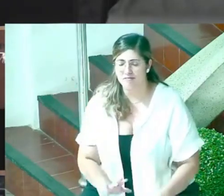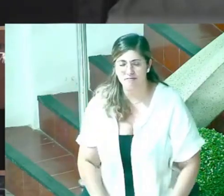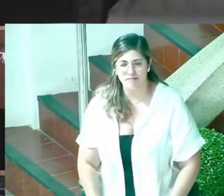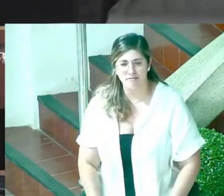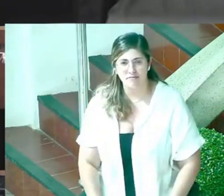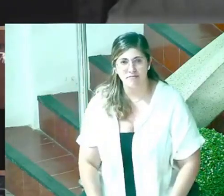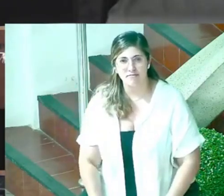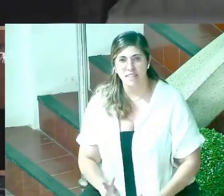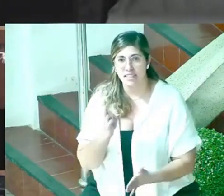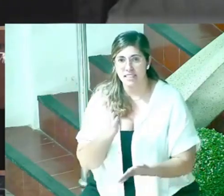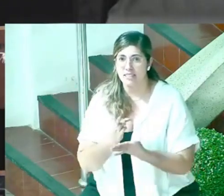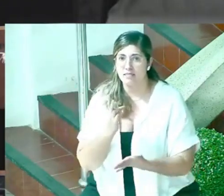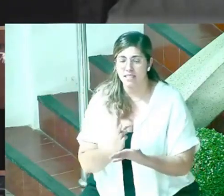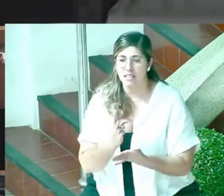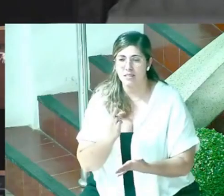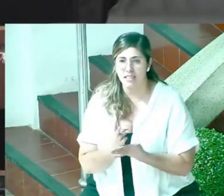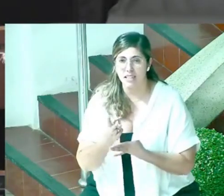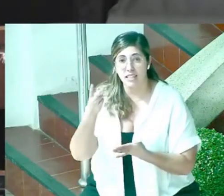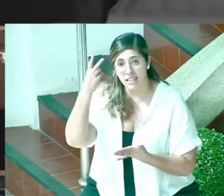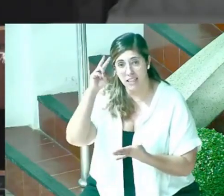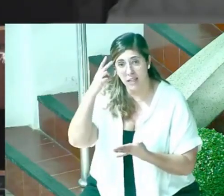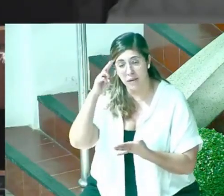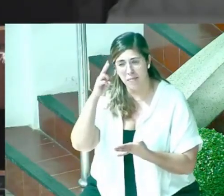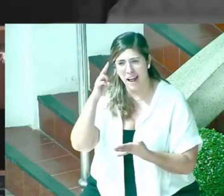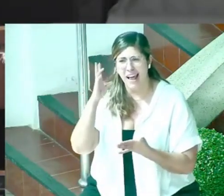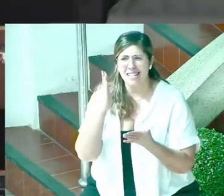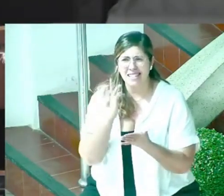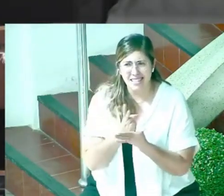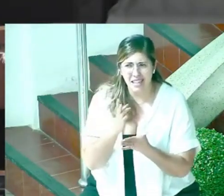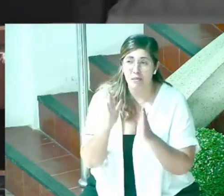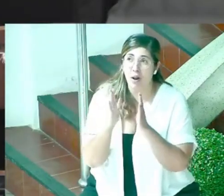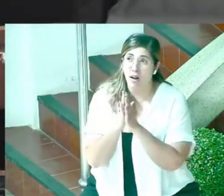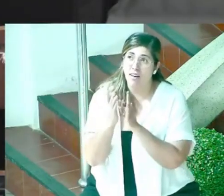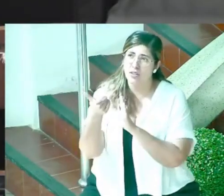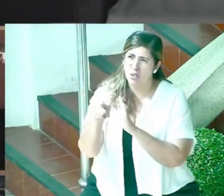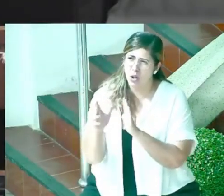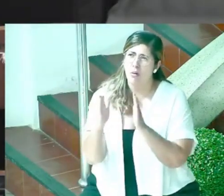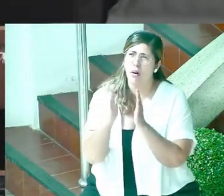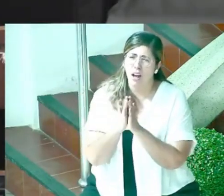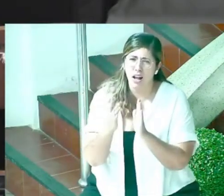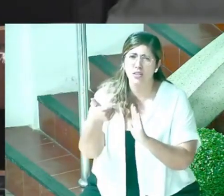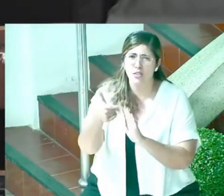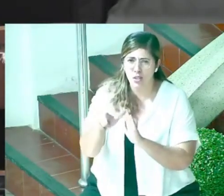difamação contra o ofensor. Outra tentação: perdoamos,